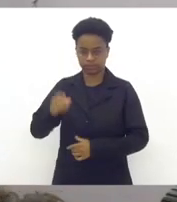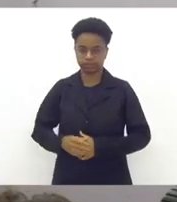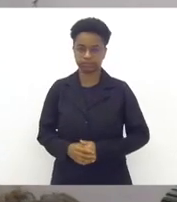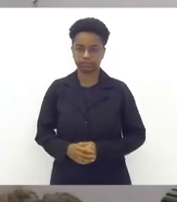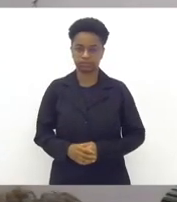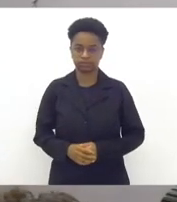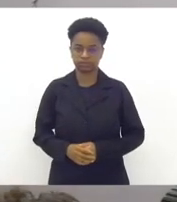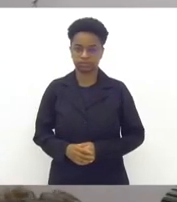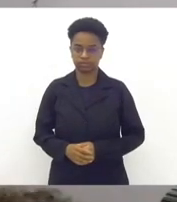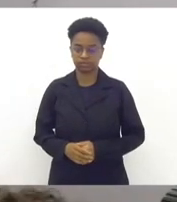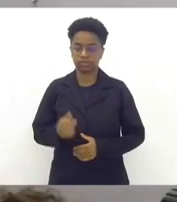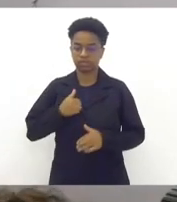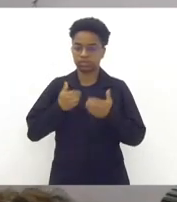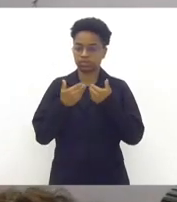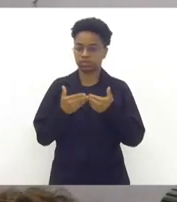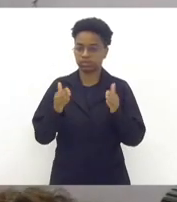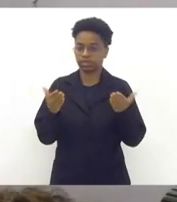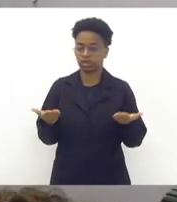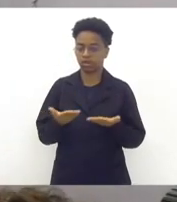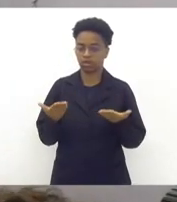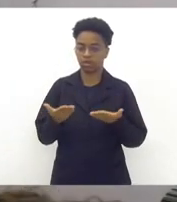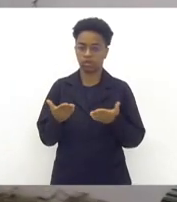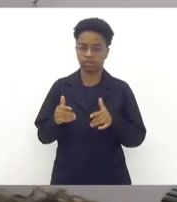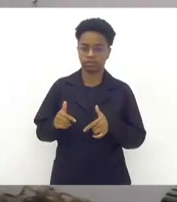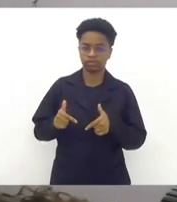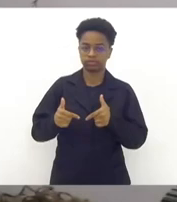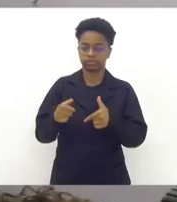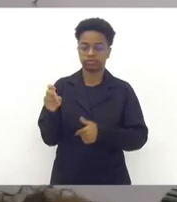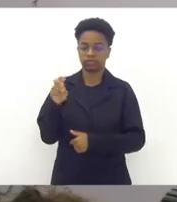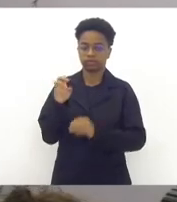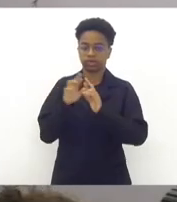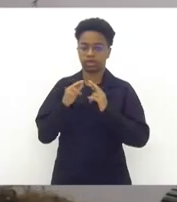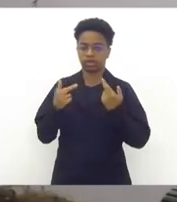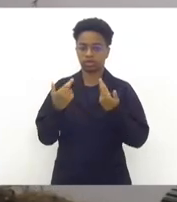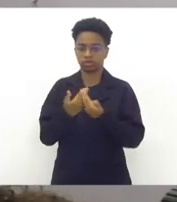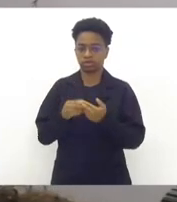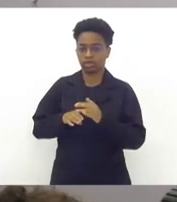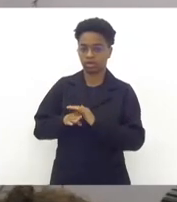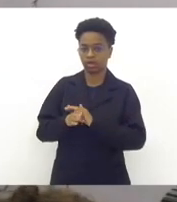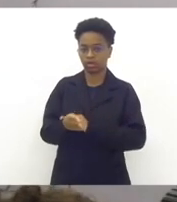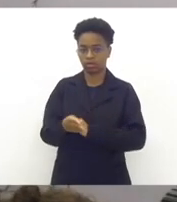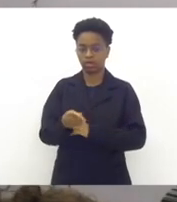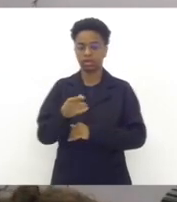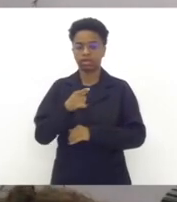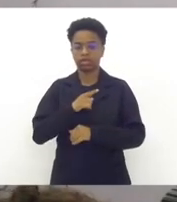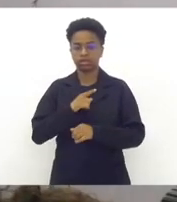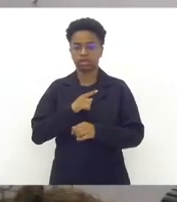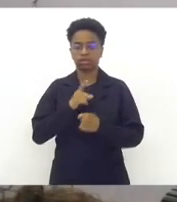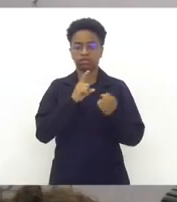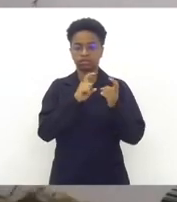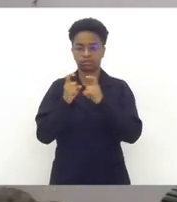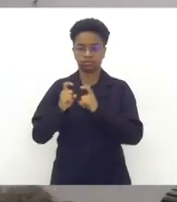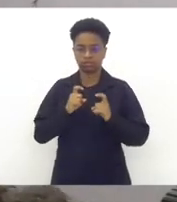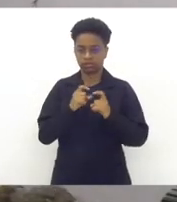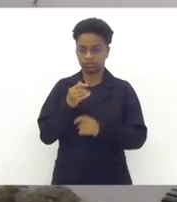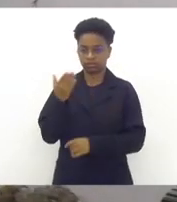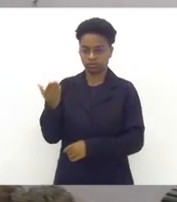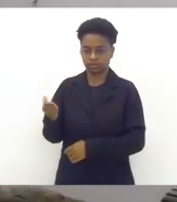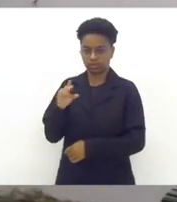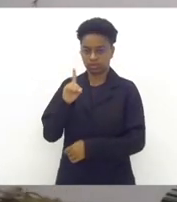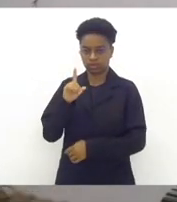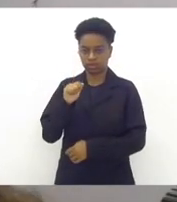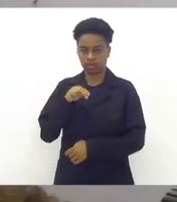Verônica Lima, dou por abertos os trabalhos da quinta reunião ordinária com as oitivas dos senhores